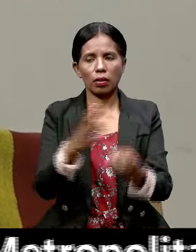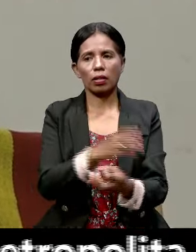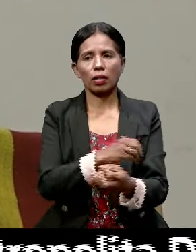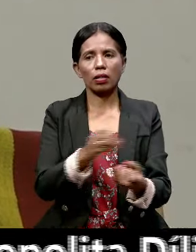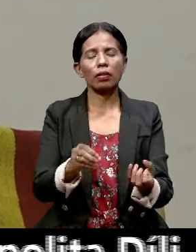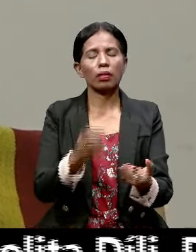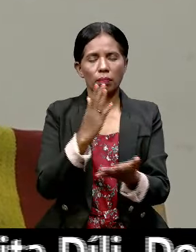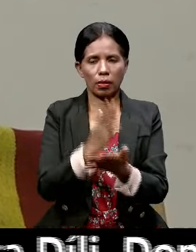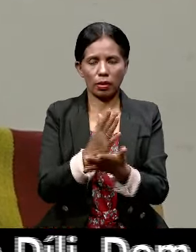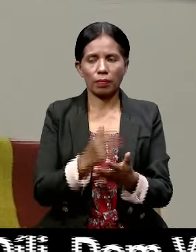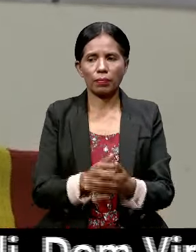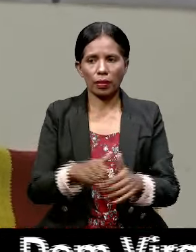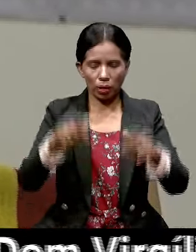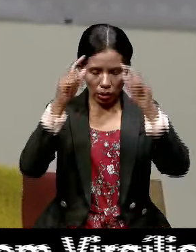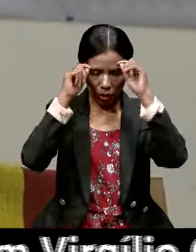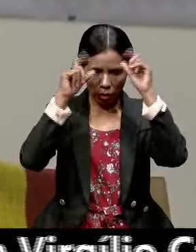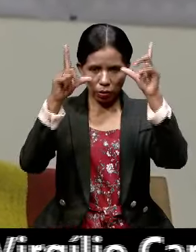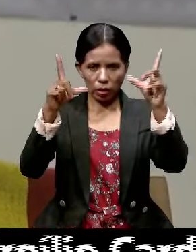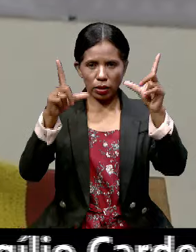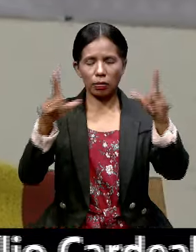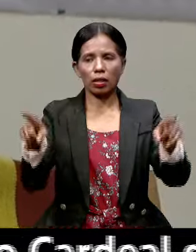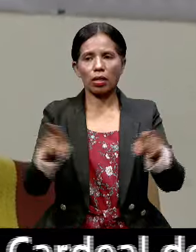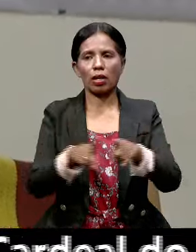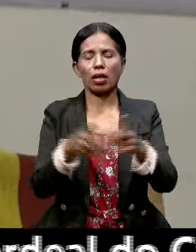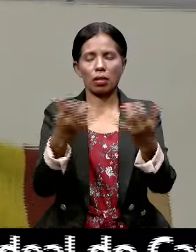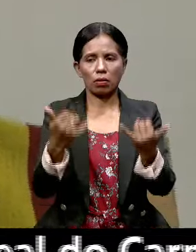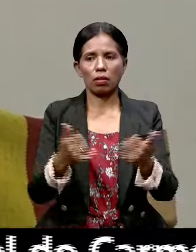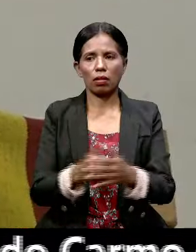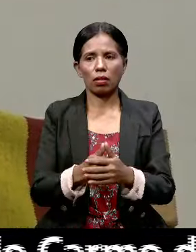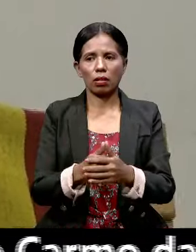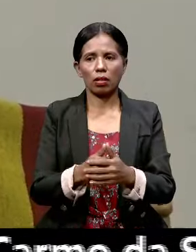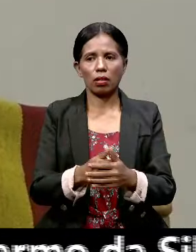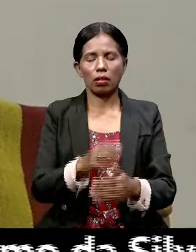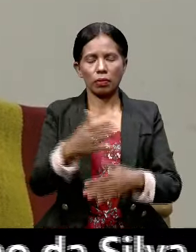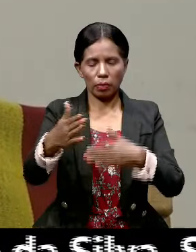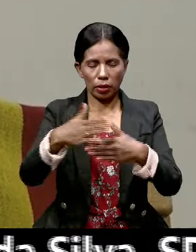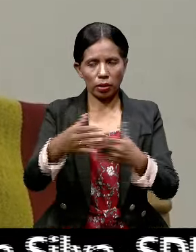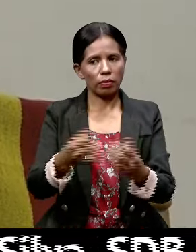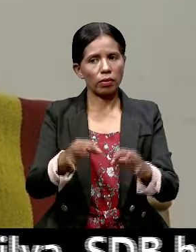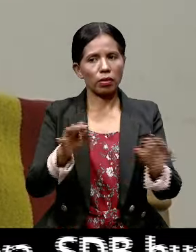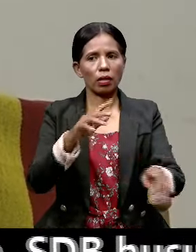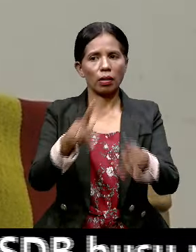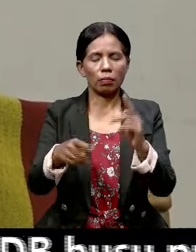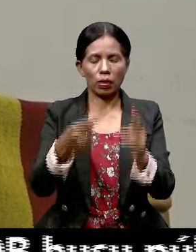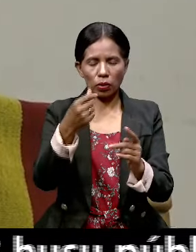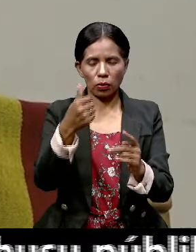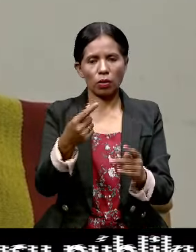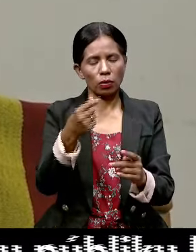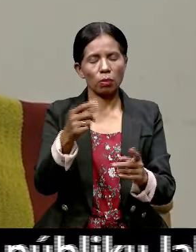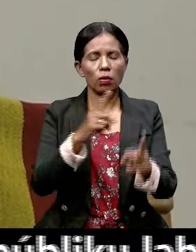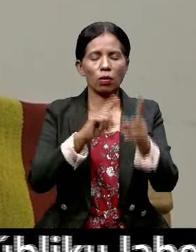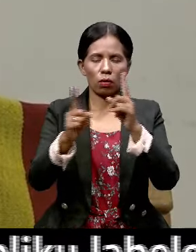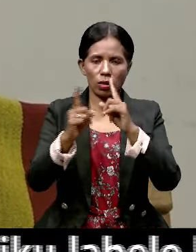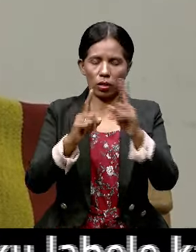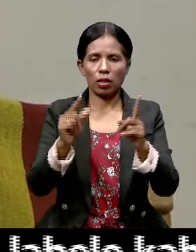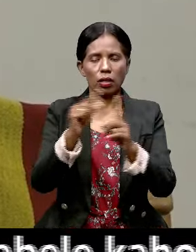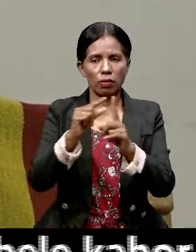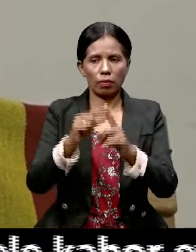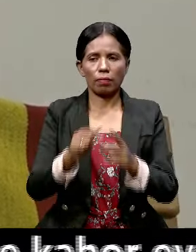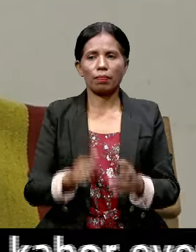mate. E Timor Leste mos, agora balo a to mate da ONU também, é muito ano de uma calculia.